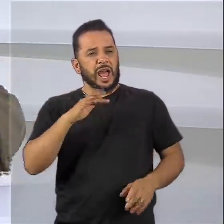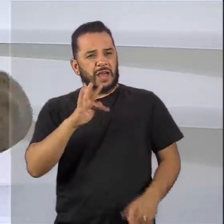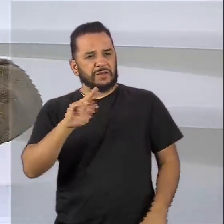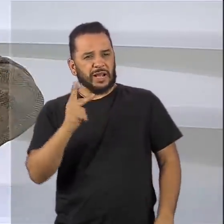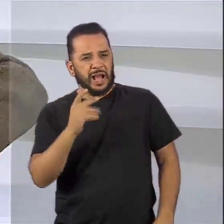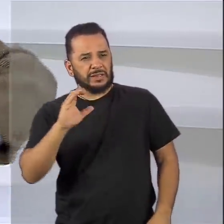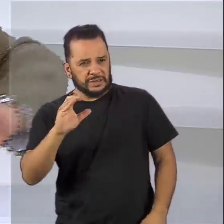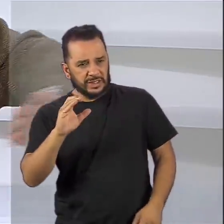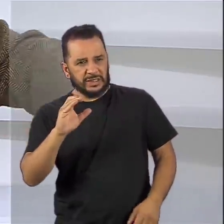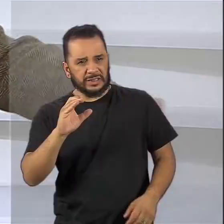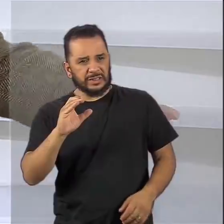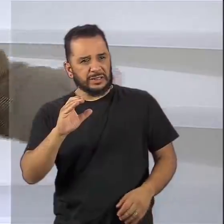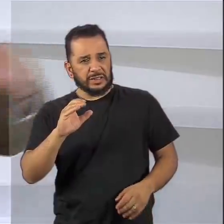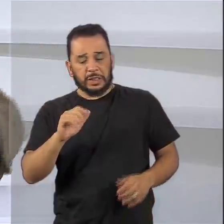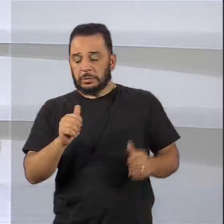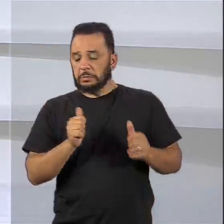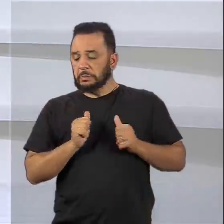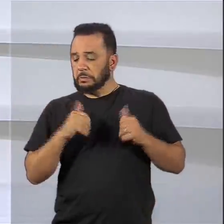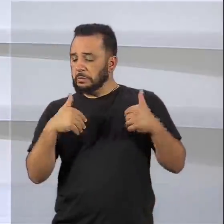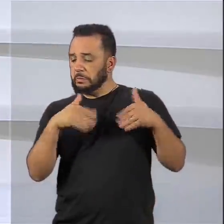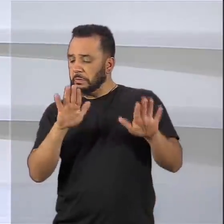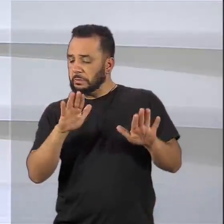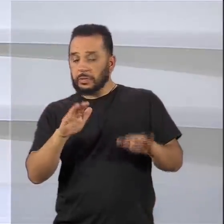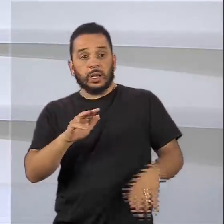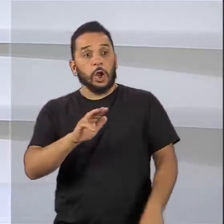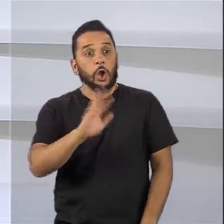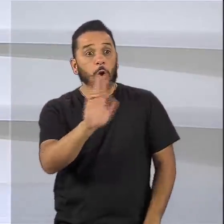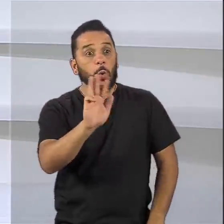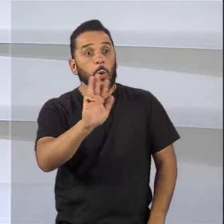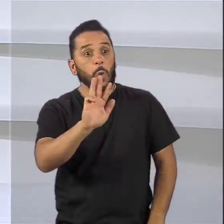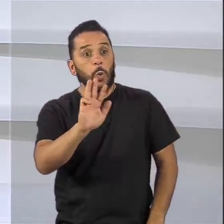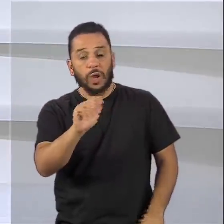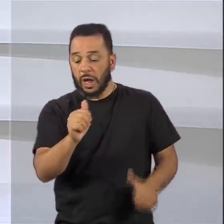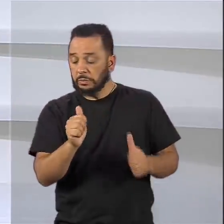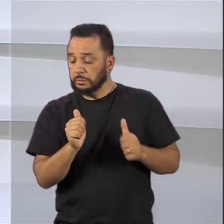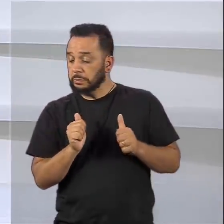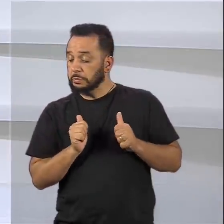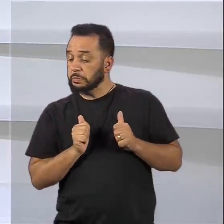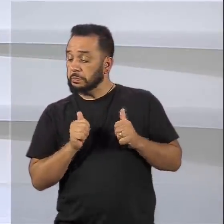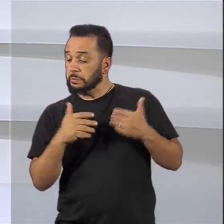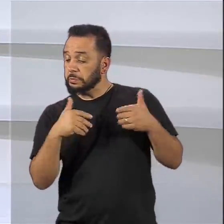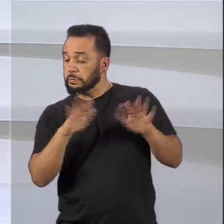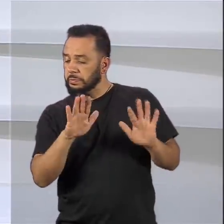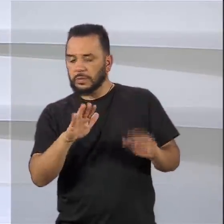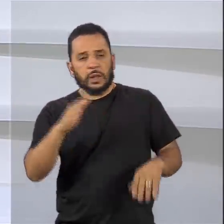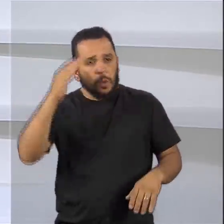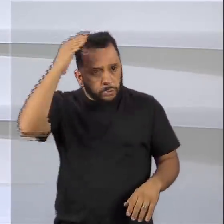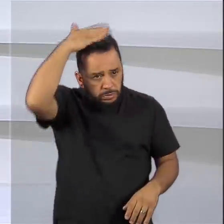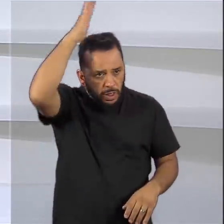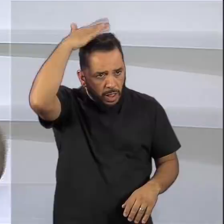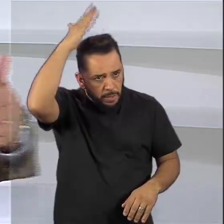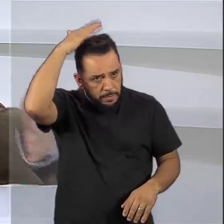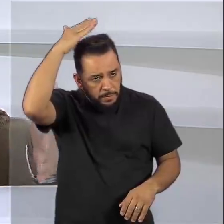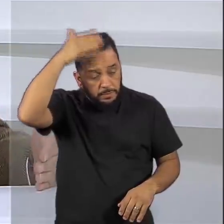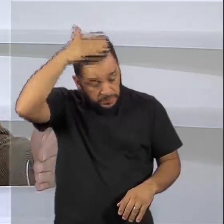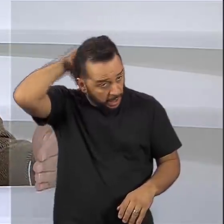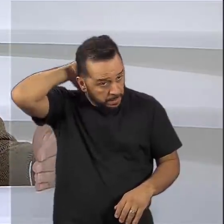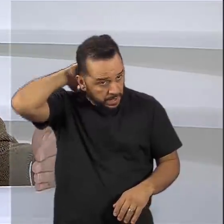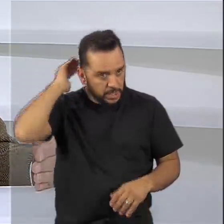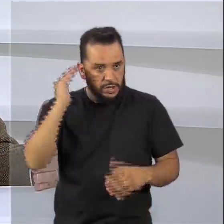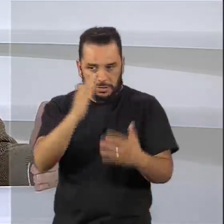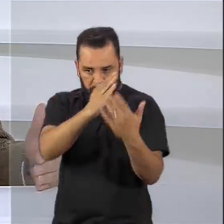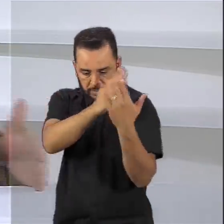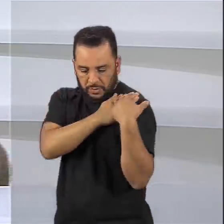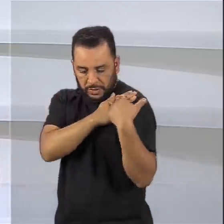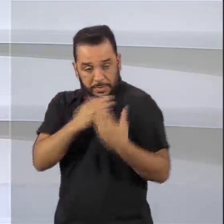afastou isso, todos tentaram afastar do colo do presidente isso. O Temer trouxe isso para o seu colo, né? Com a criação do